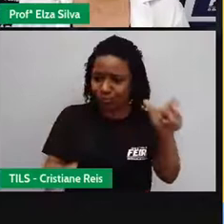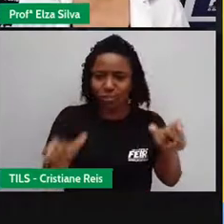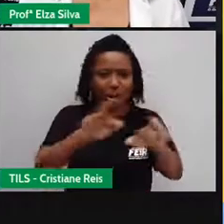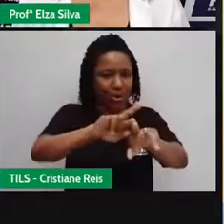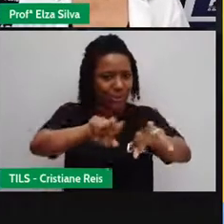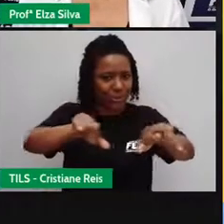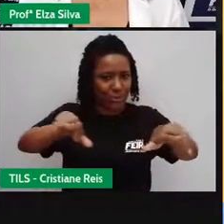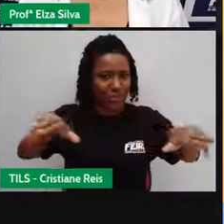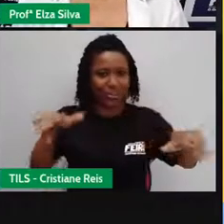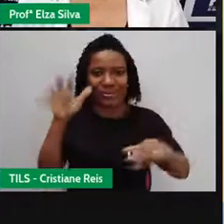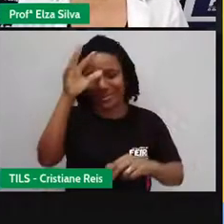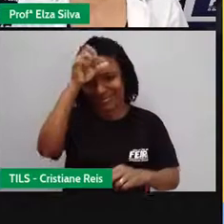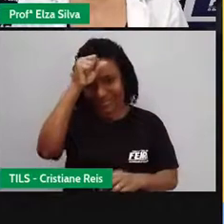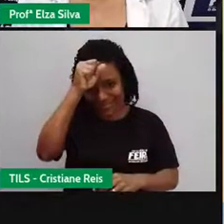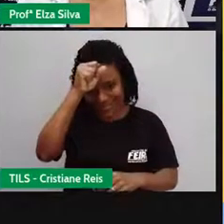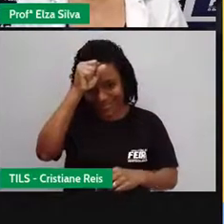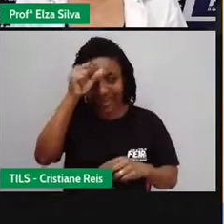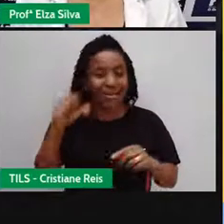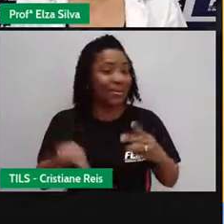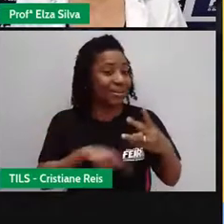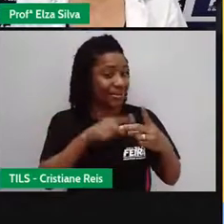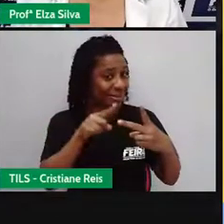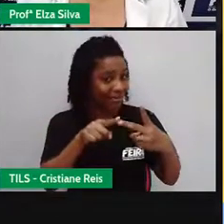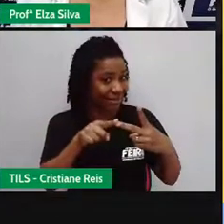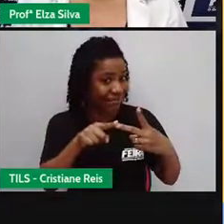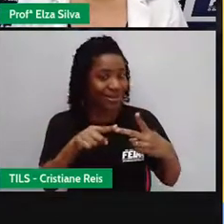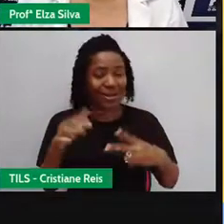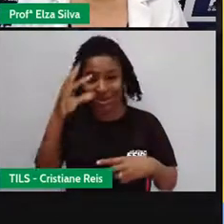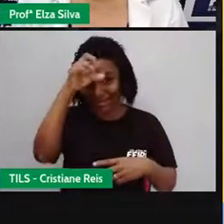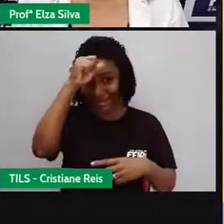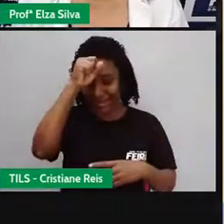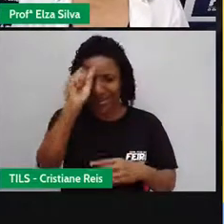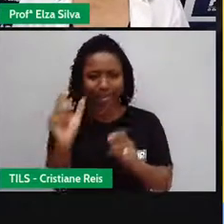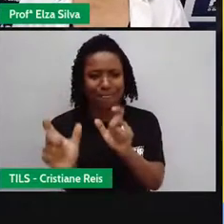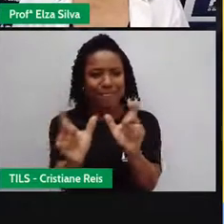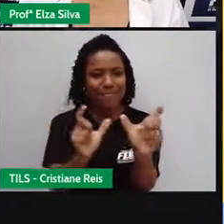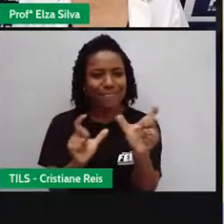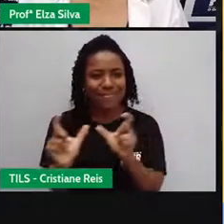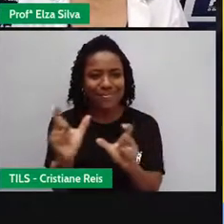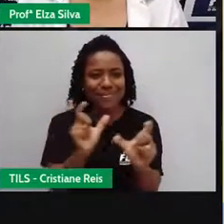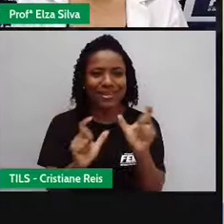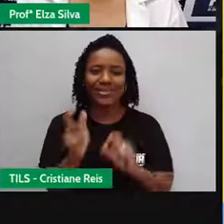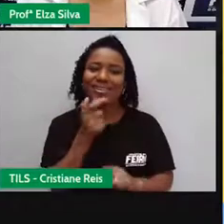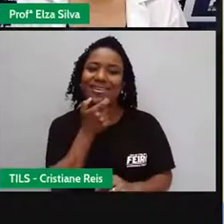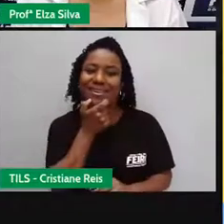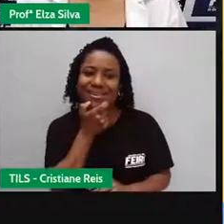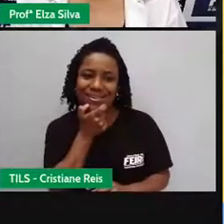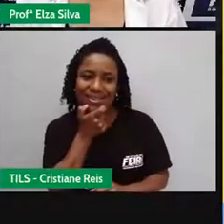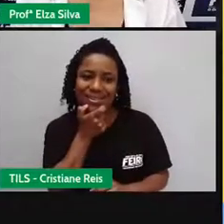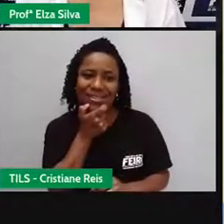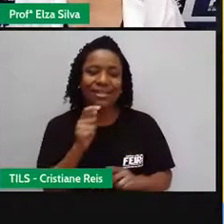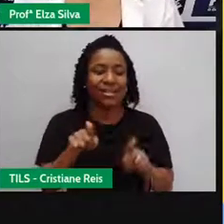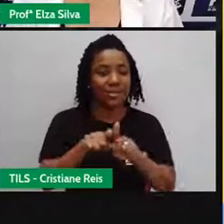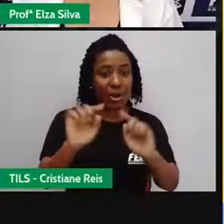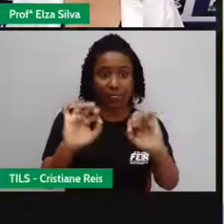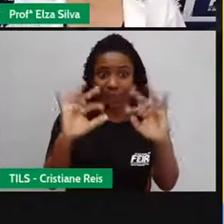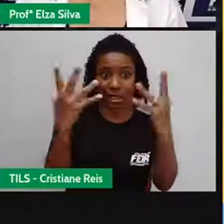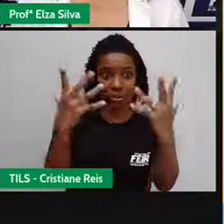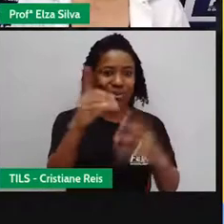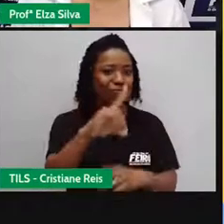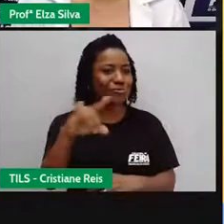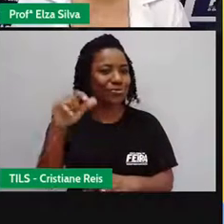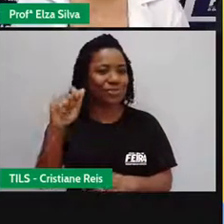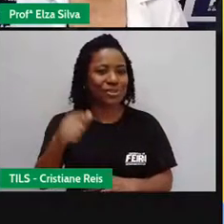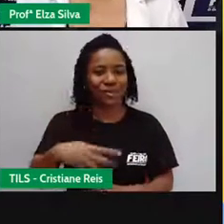disso, vamos construir e ampliar repertório lexical relativo às festividades do 4 de julho,